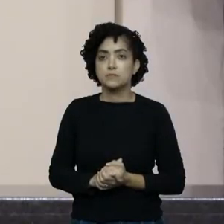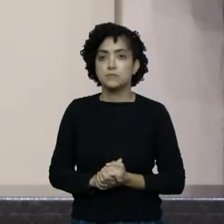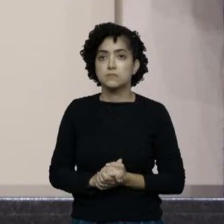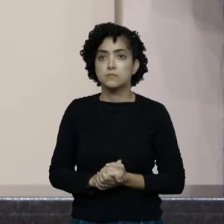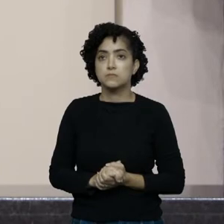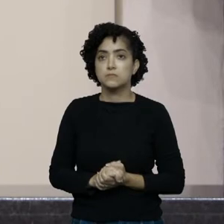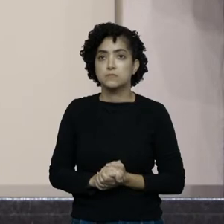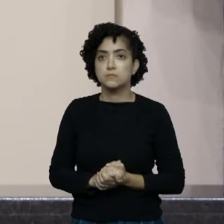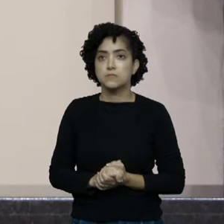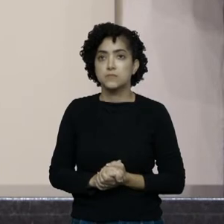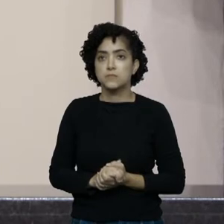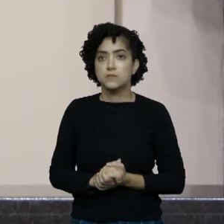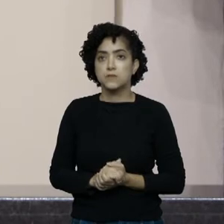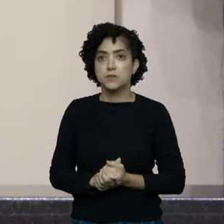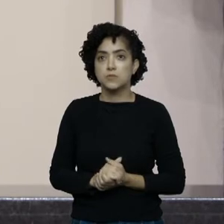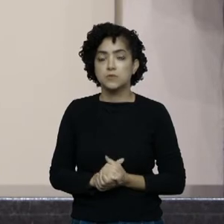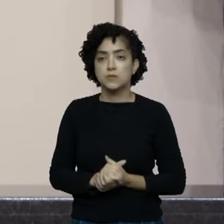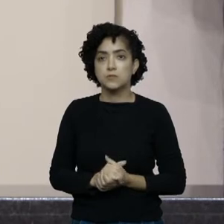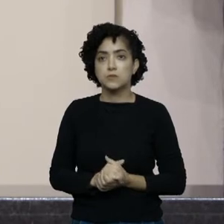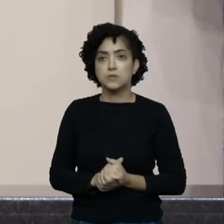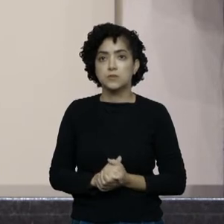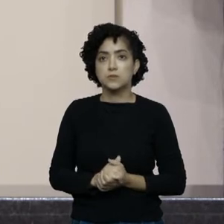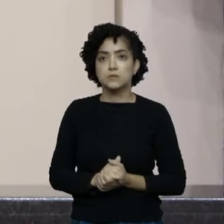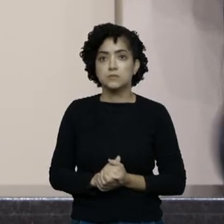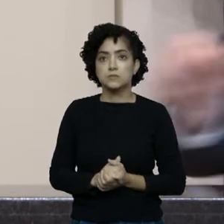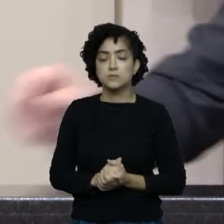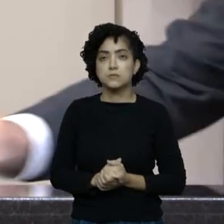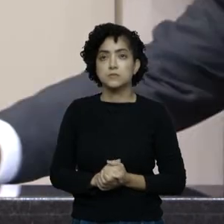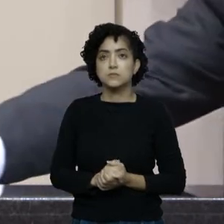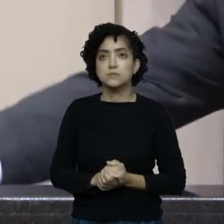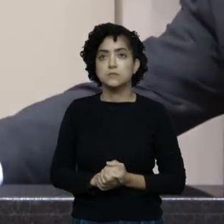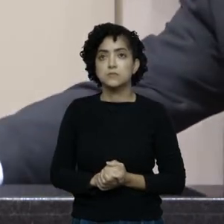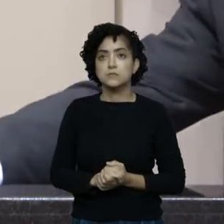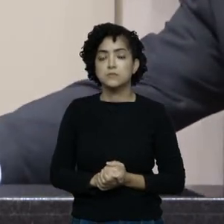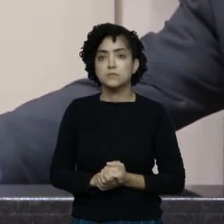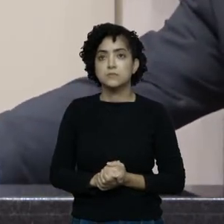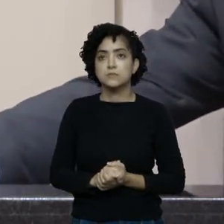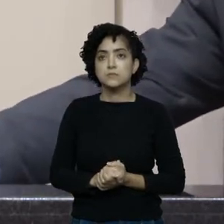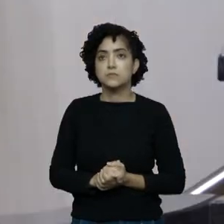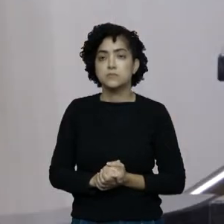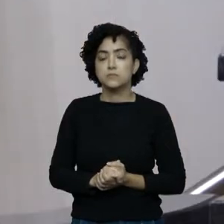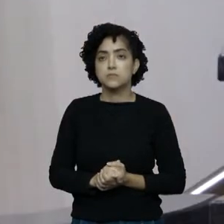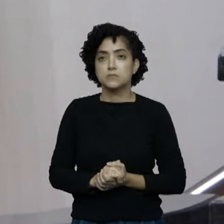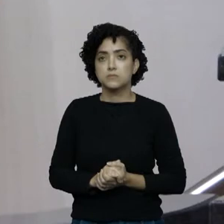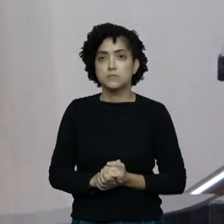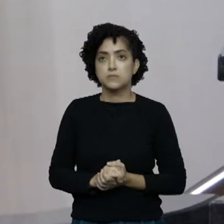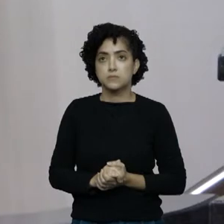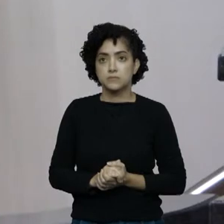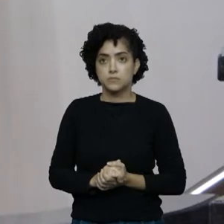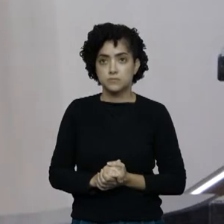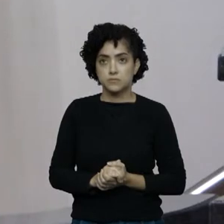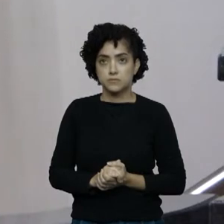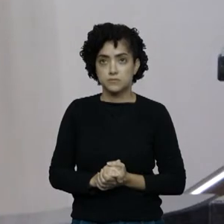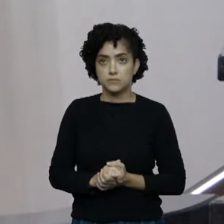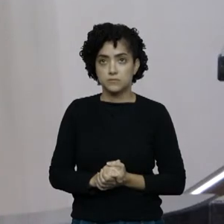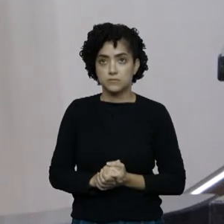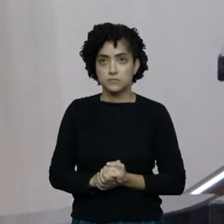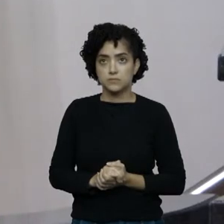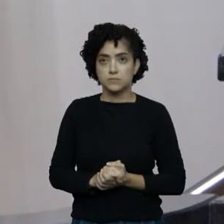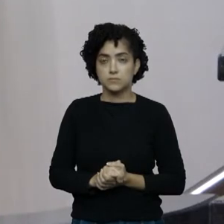o carnaval é autorizado deve tá pode usar o horário Nossa paciência